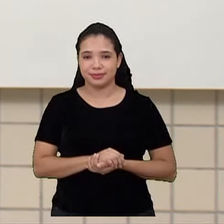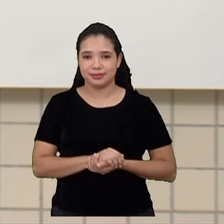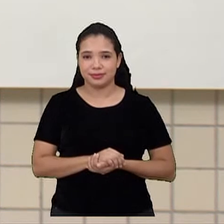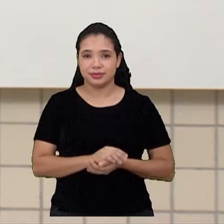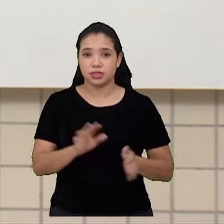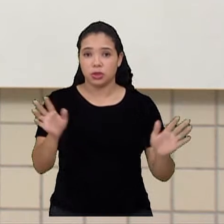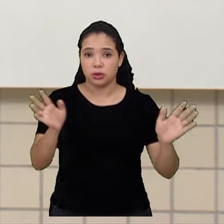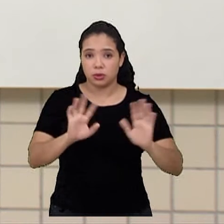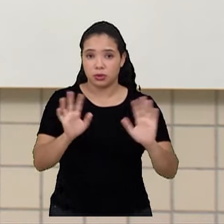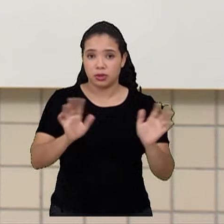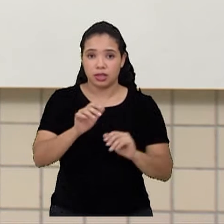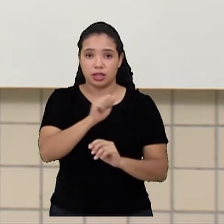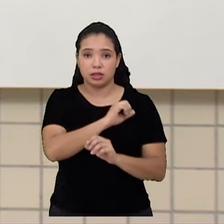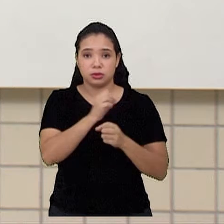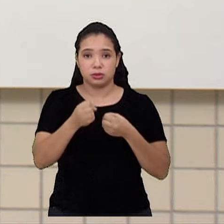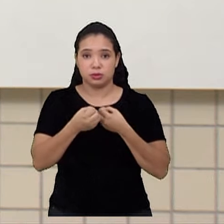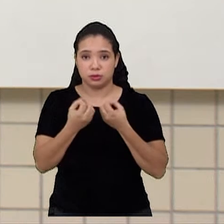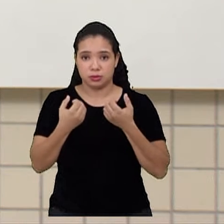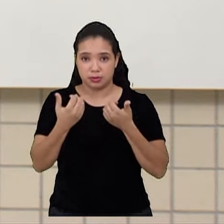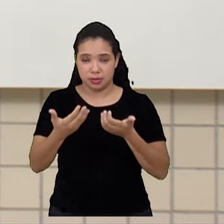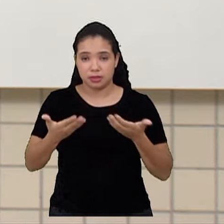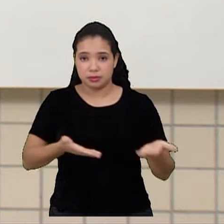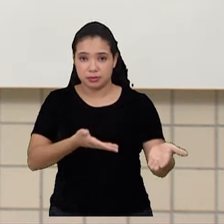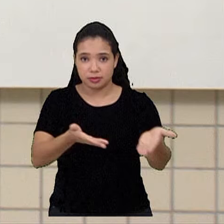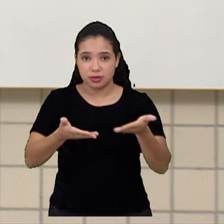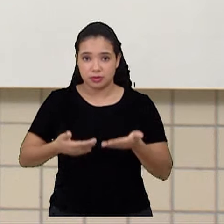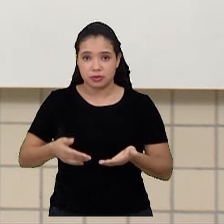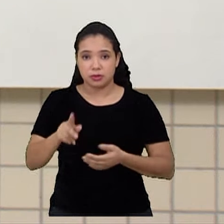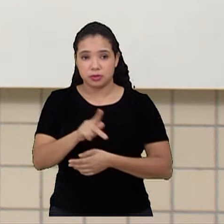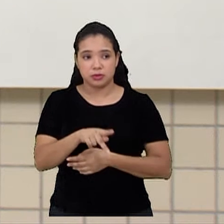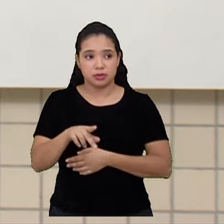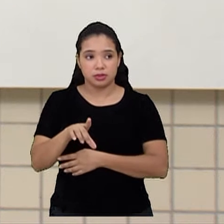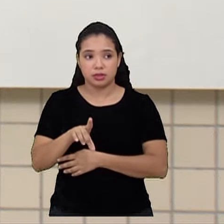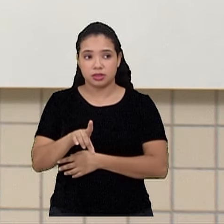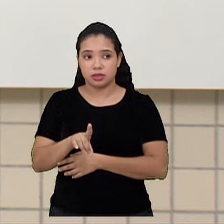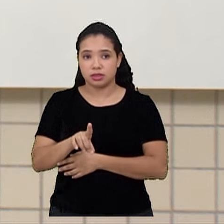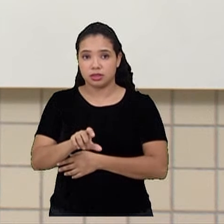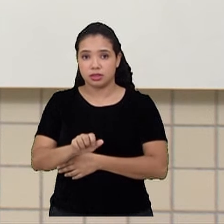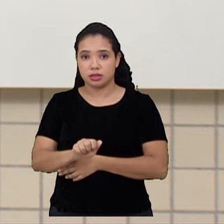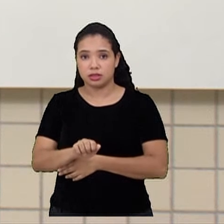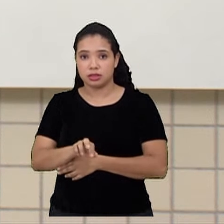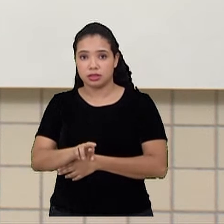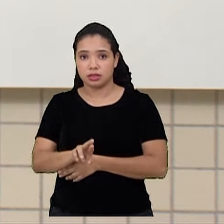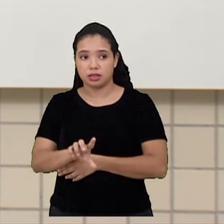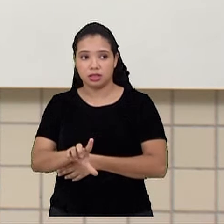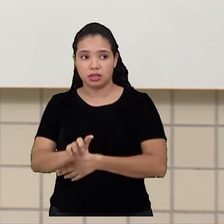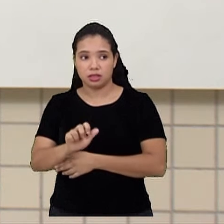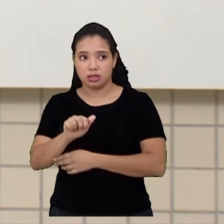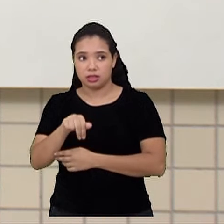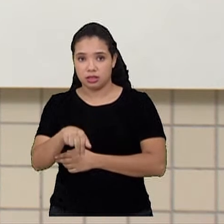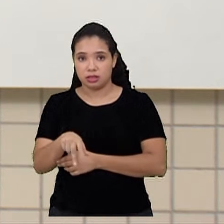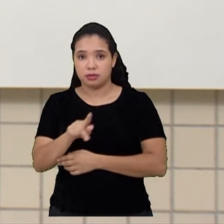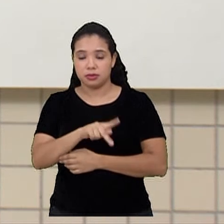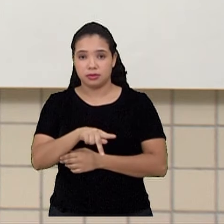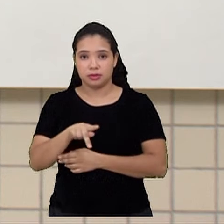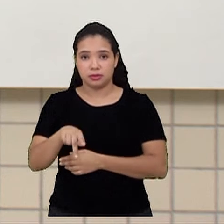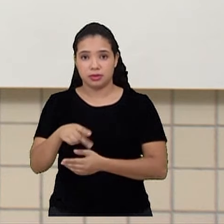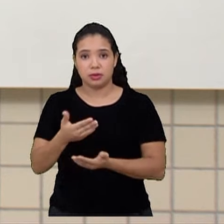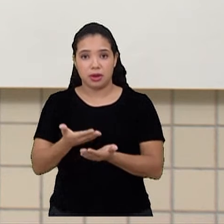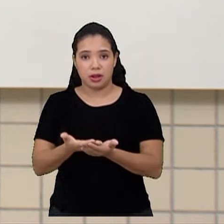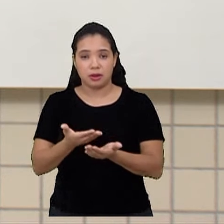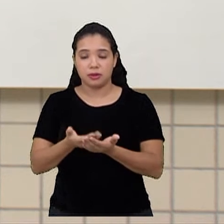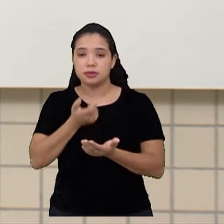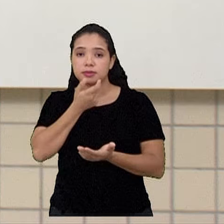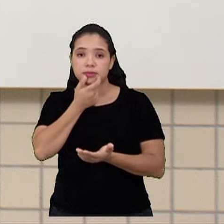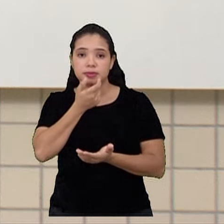Olá pessoal, sejam bem-vindos, tudo bem? Eu sou o professor Darlan e esta é a nossa aula de inglês, onde nós vamos